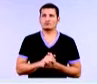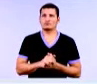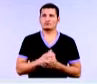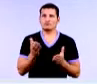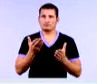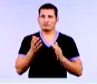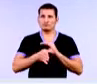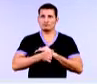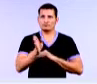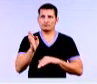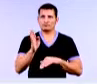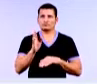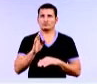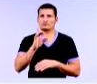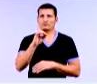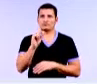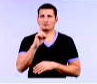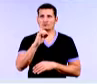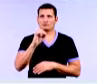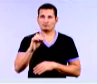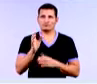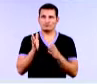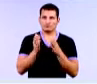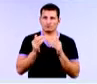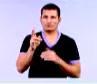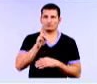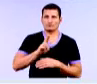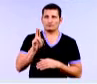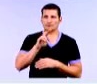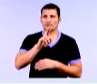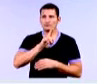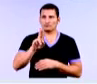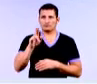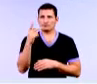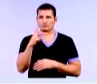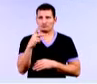de dados pedindo ao usuário o nome dele,